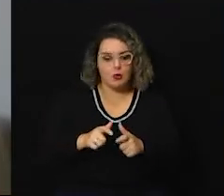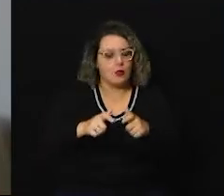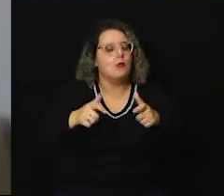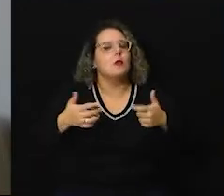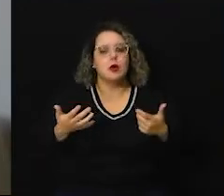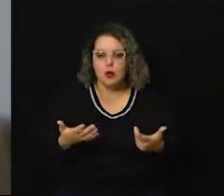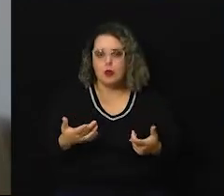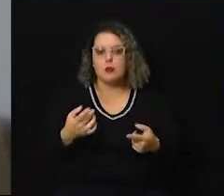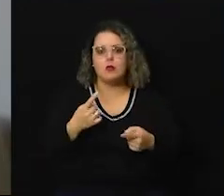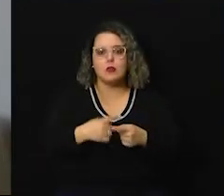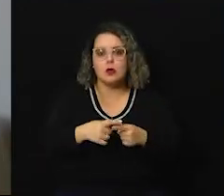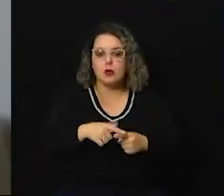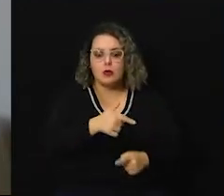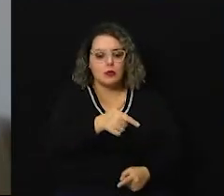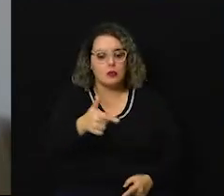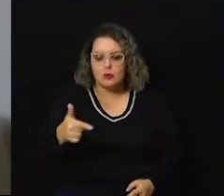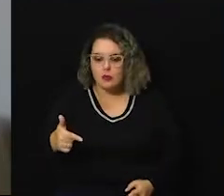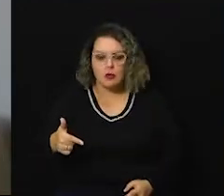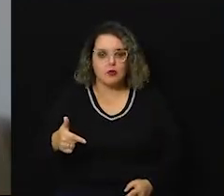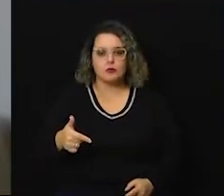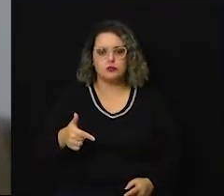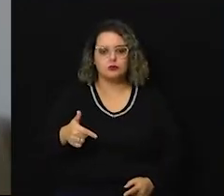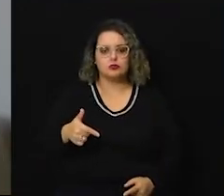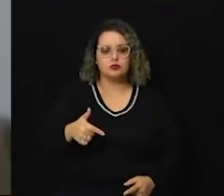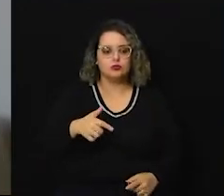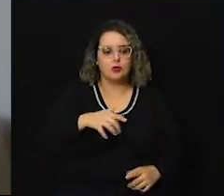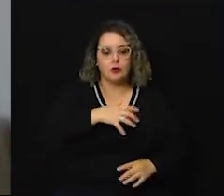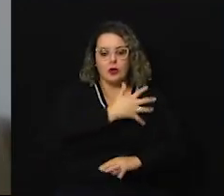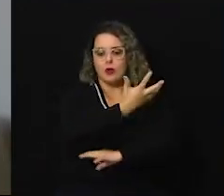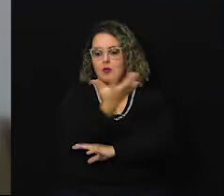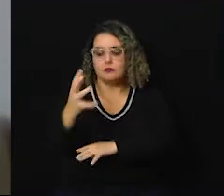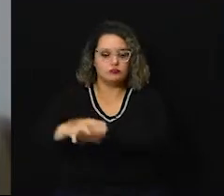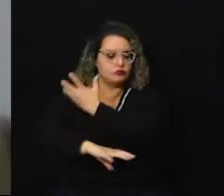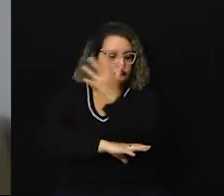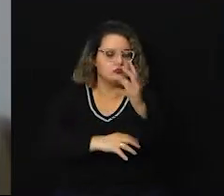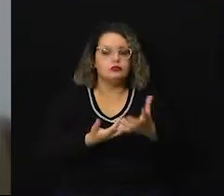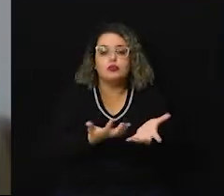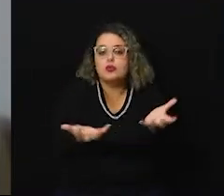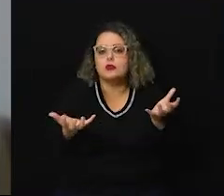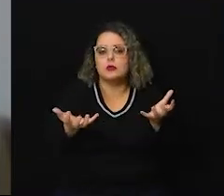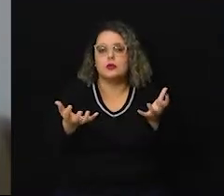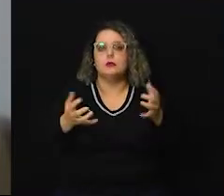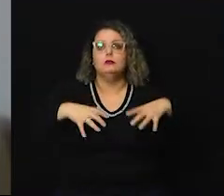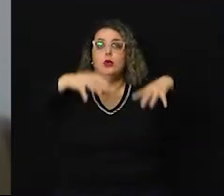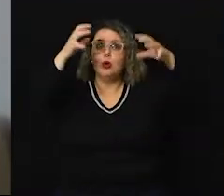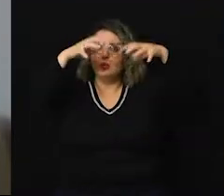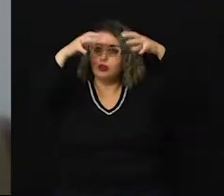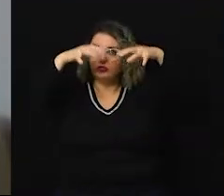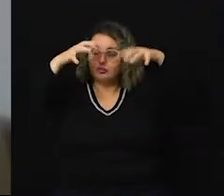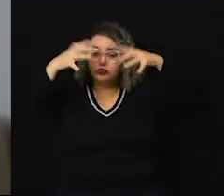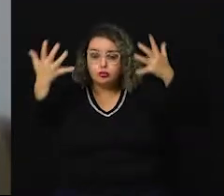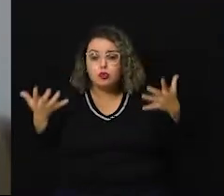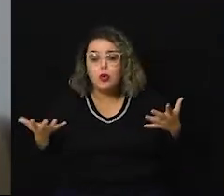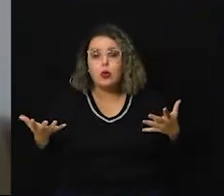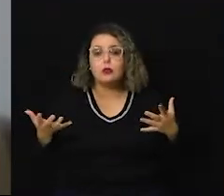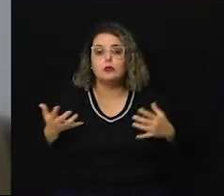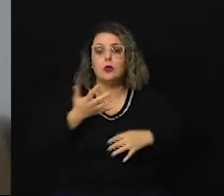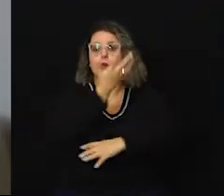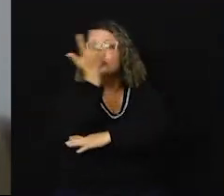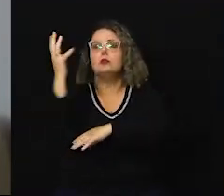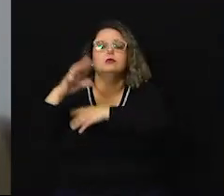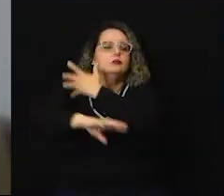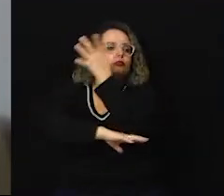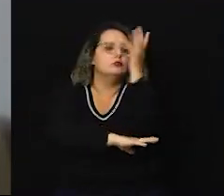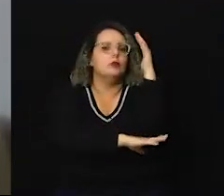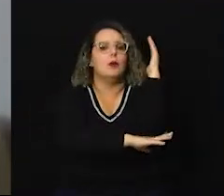maior porque a gente não tem a cobertura da vegetação Então tá chovendo muito numa região em que a cobertura da vegetação das matas